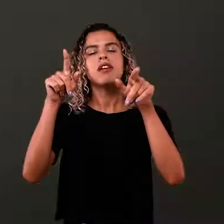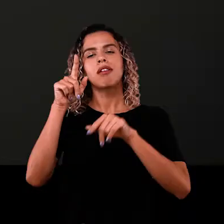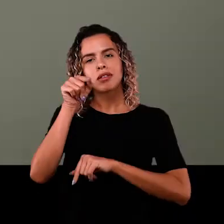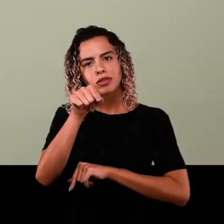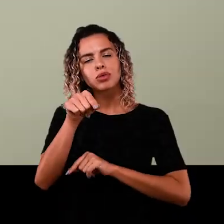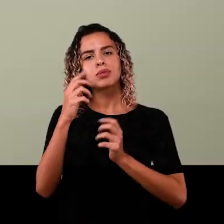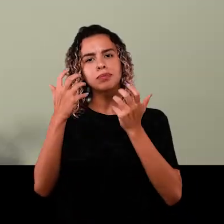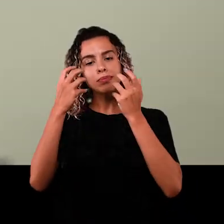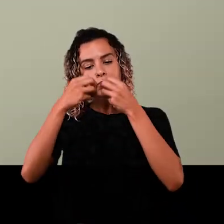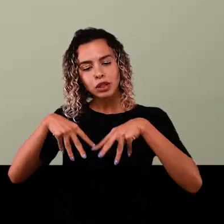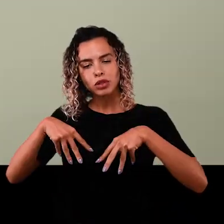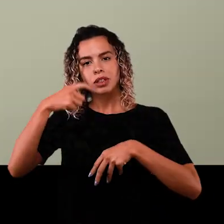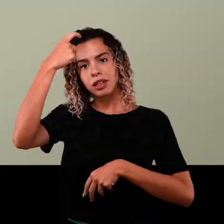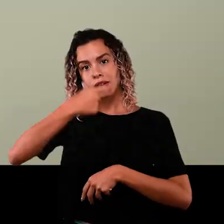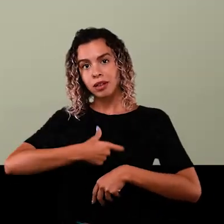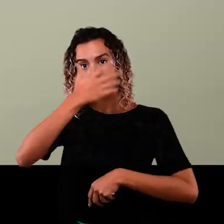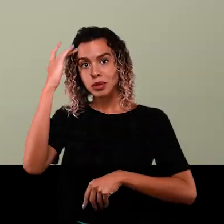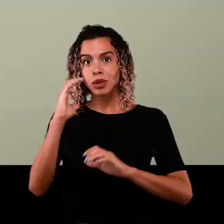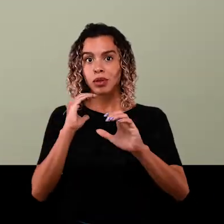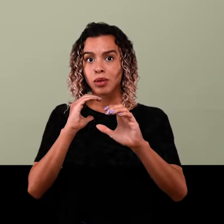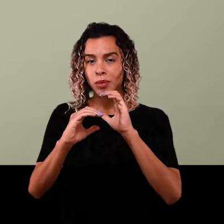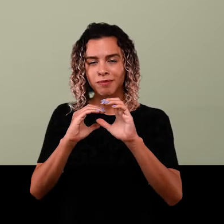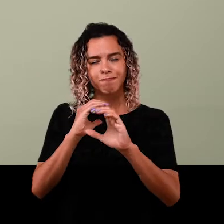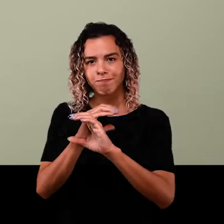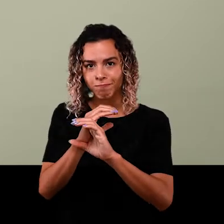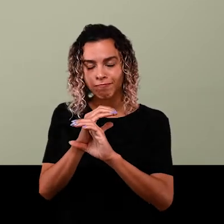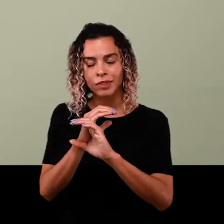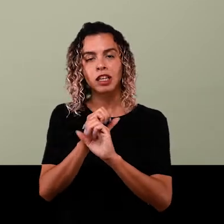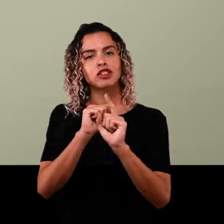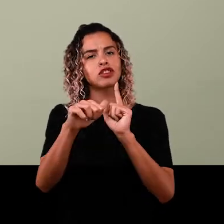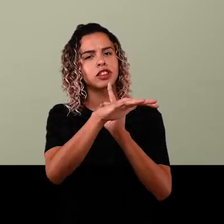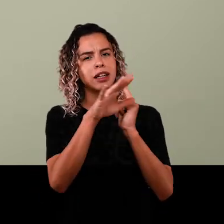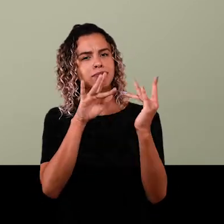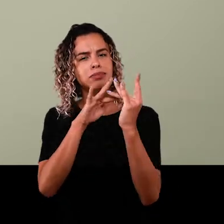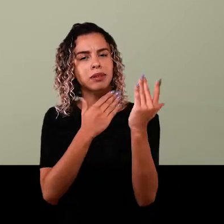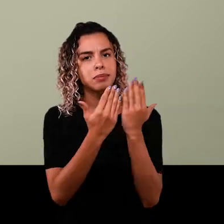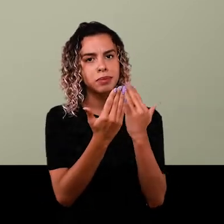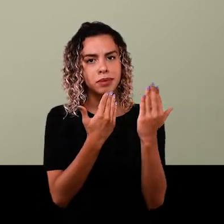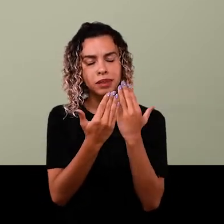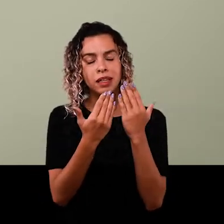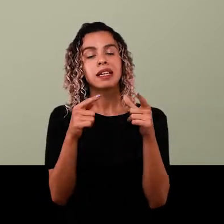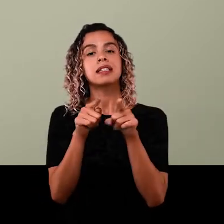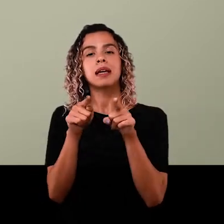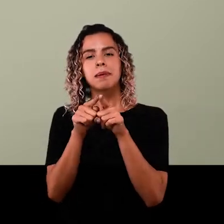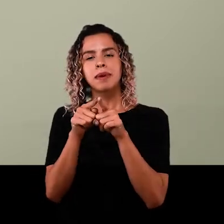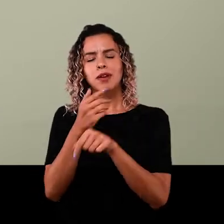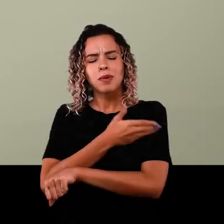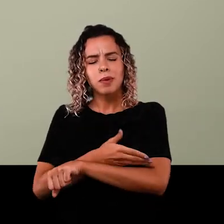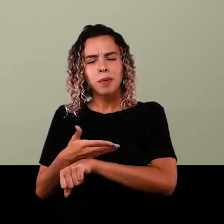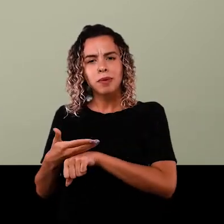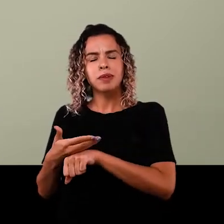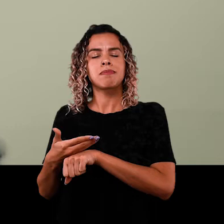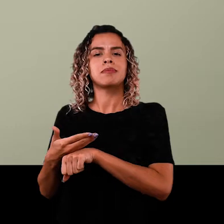diferente, e isso prejudica a capacidade do indivíduo se comunicar e interagir socialmente, e também o indivíduo